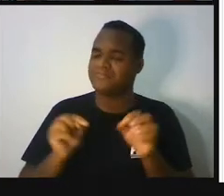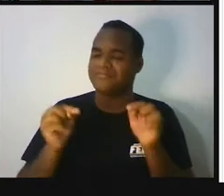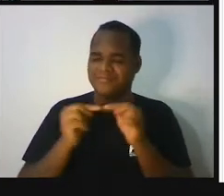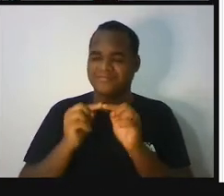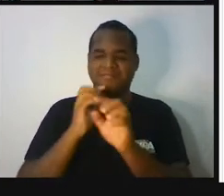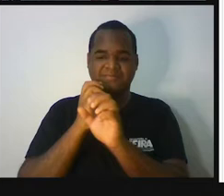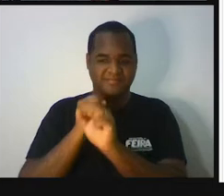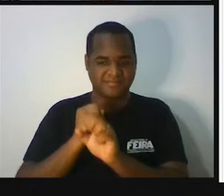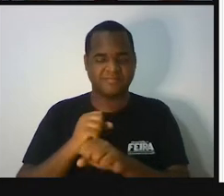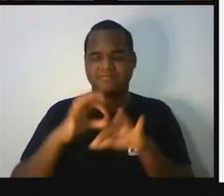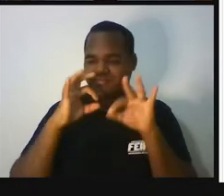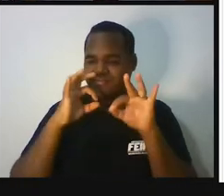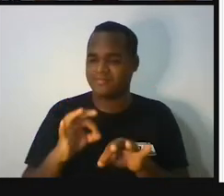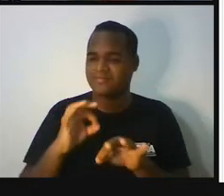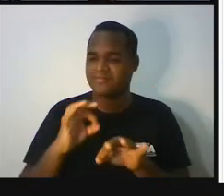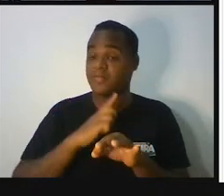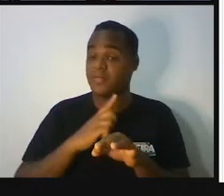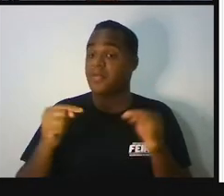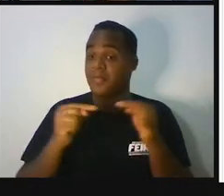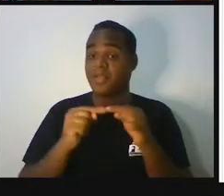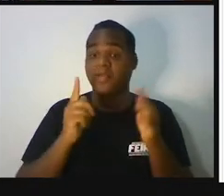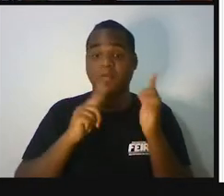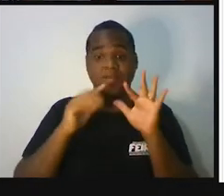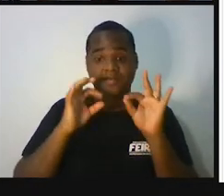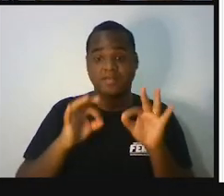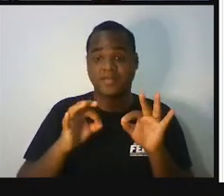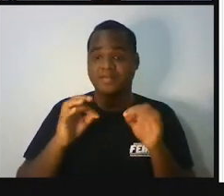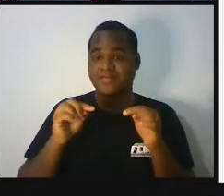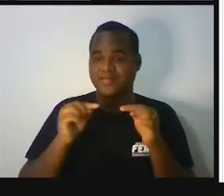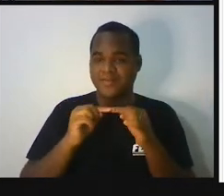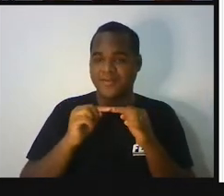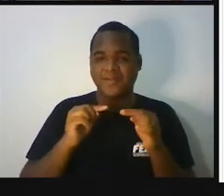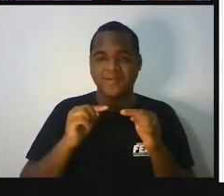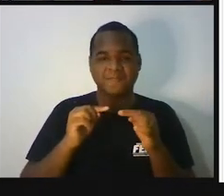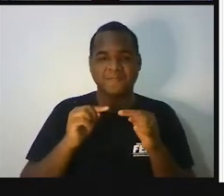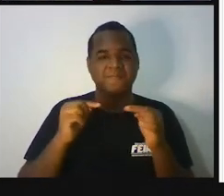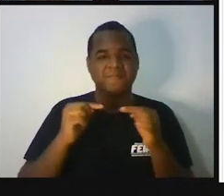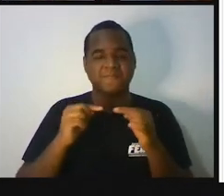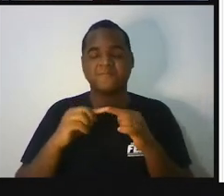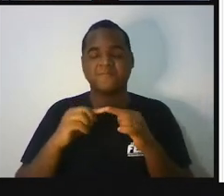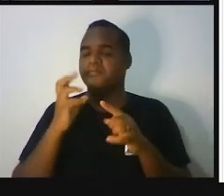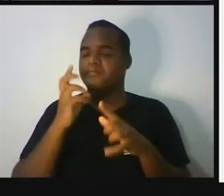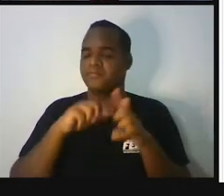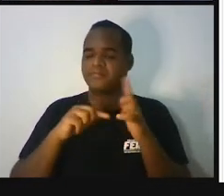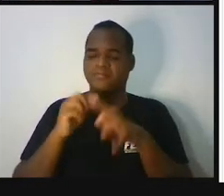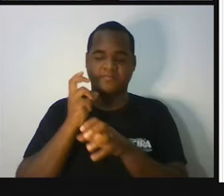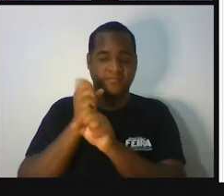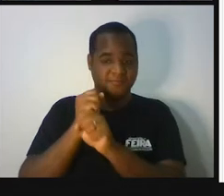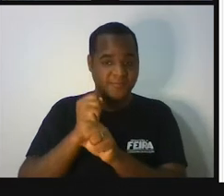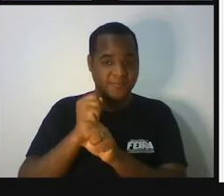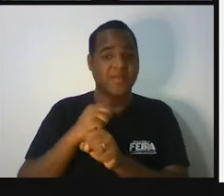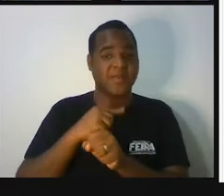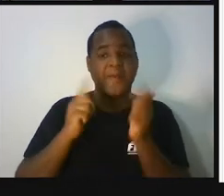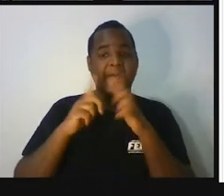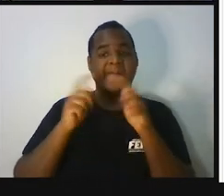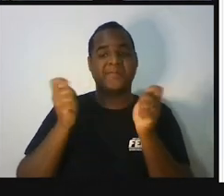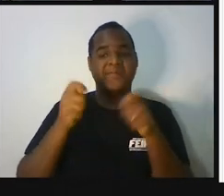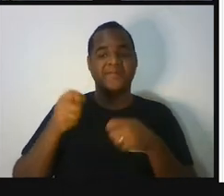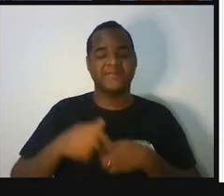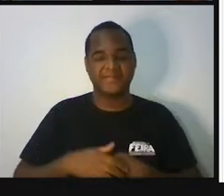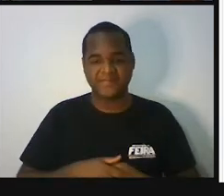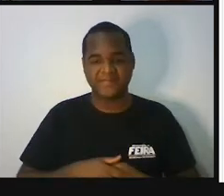formato certo, para que se caiba a maior quantidade possível